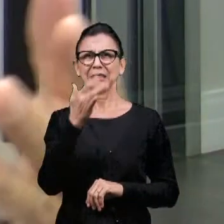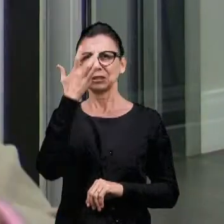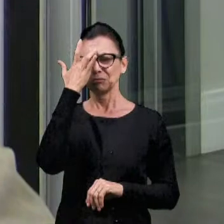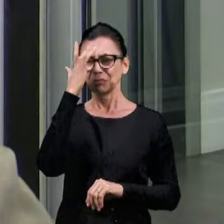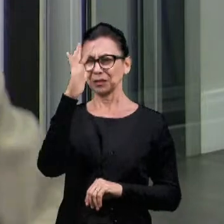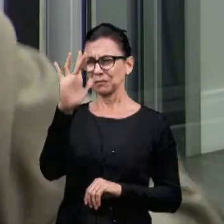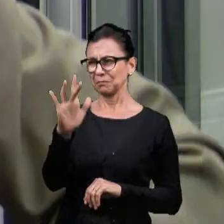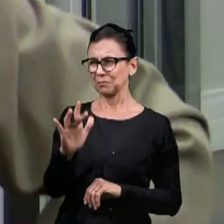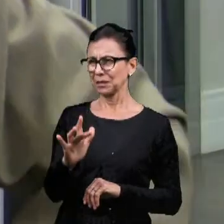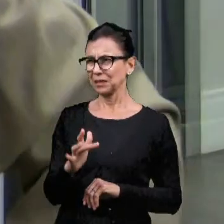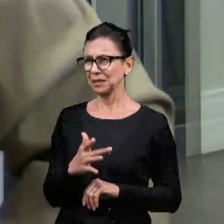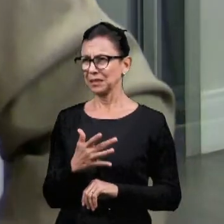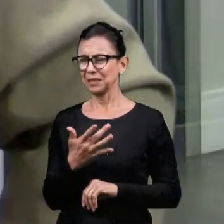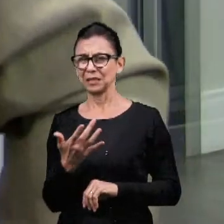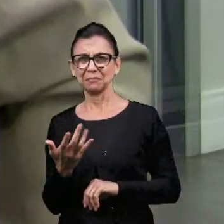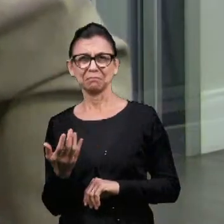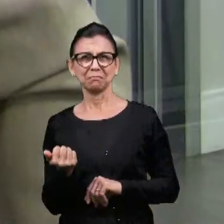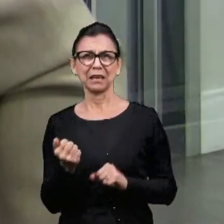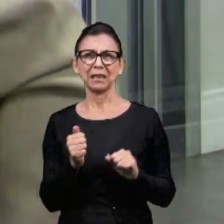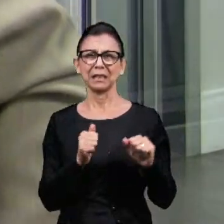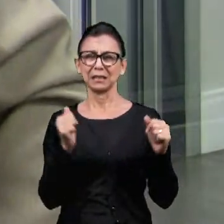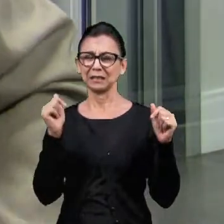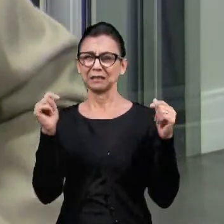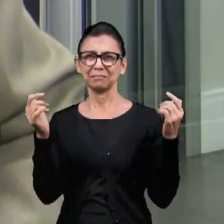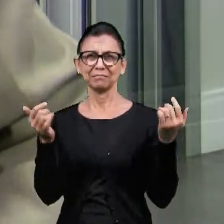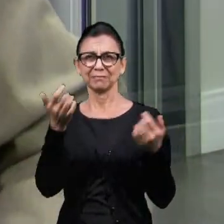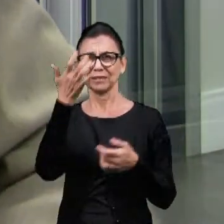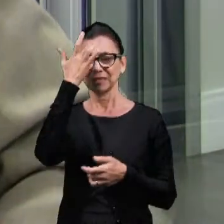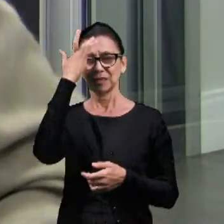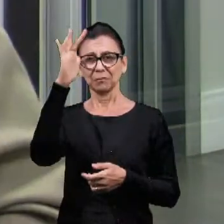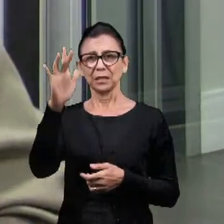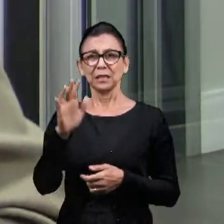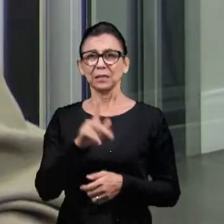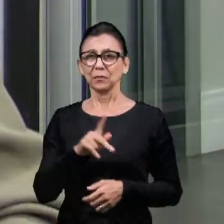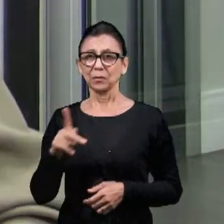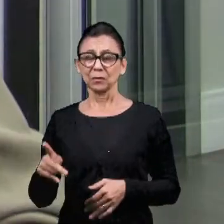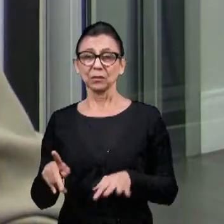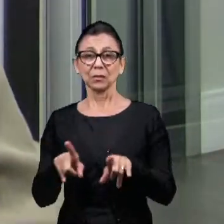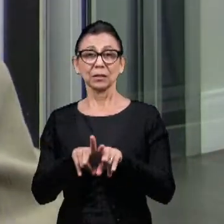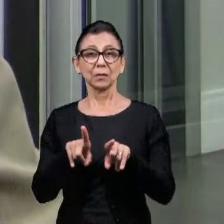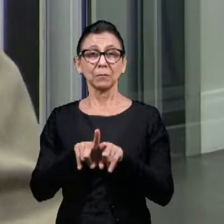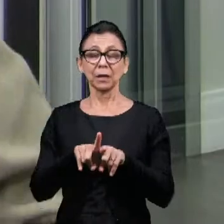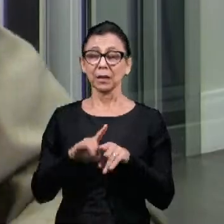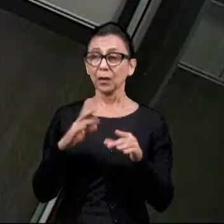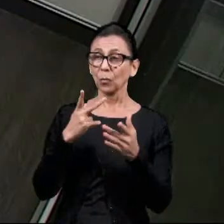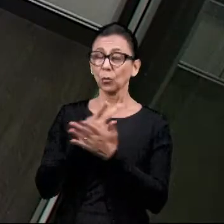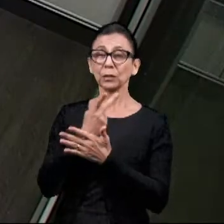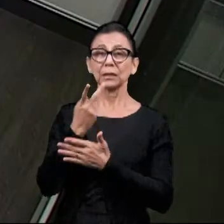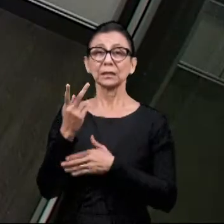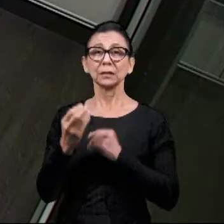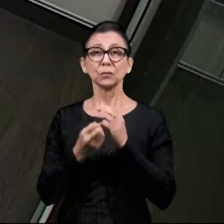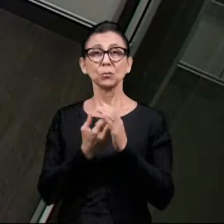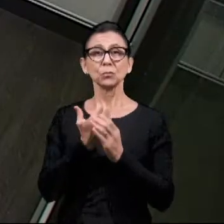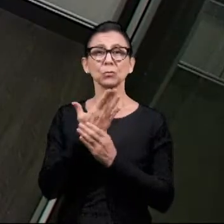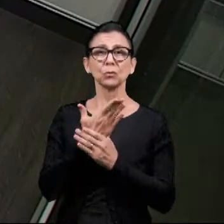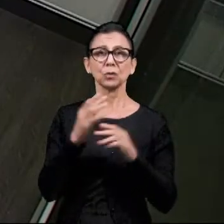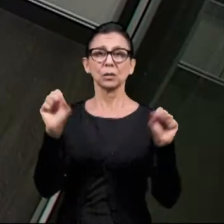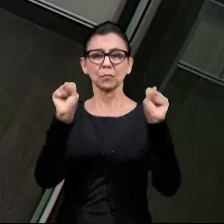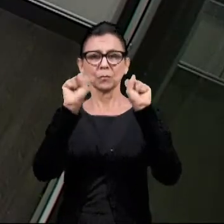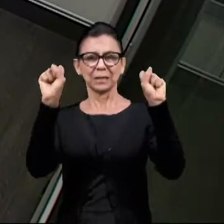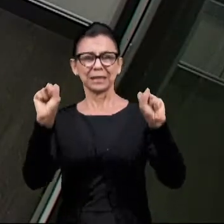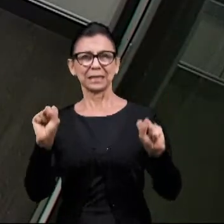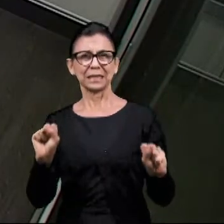fazer as coisas, mesmo o professor não sabia direito, e aí surgiram os sistemas que englobavam todas